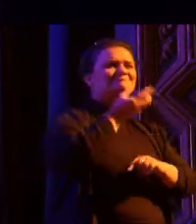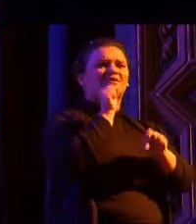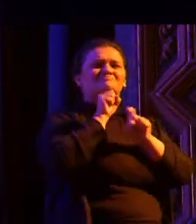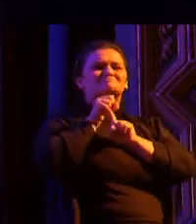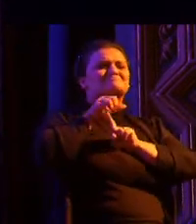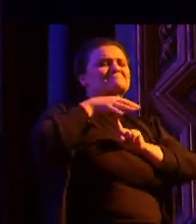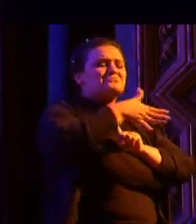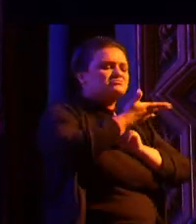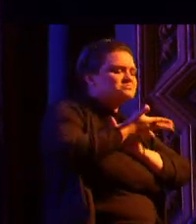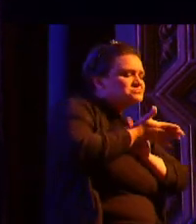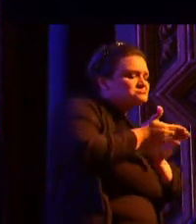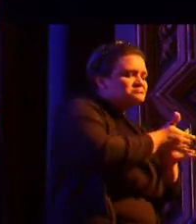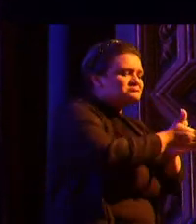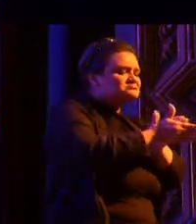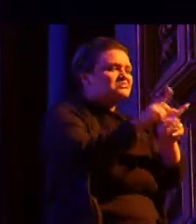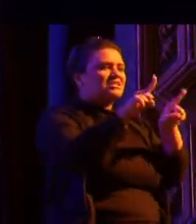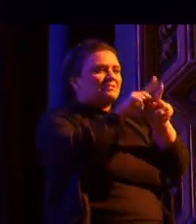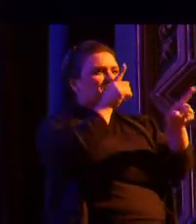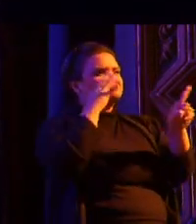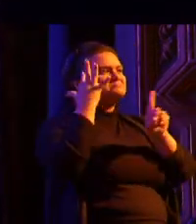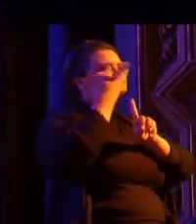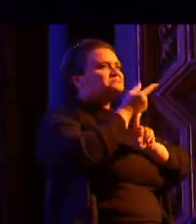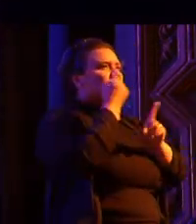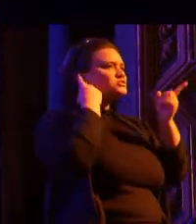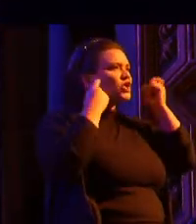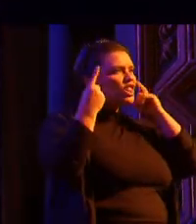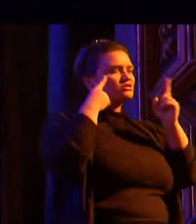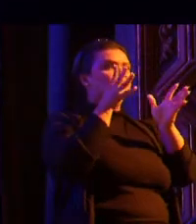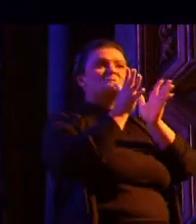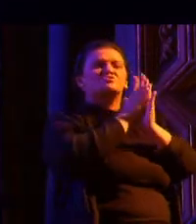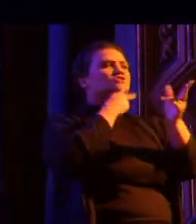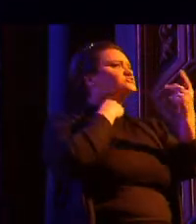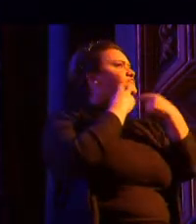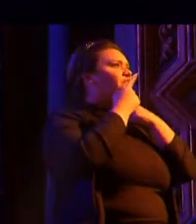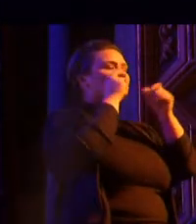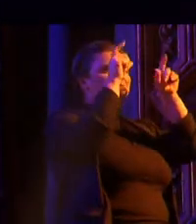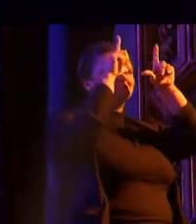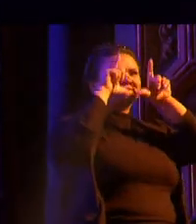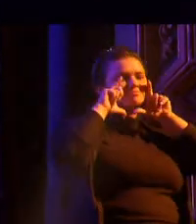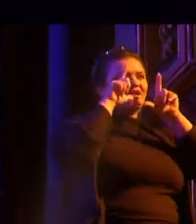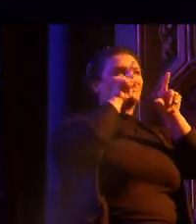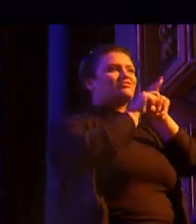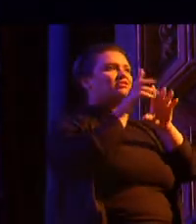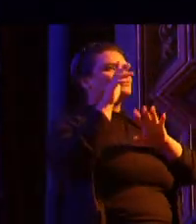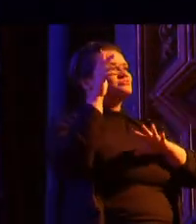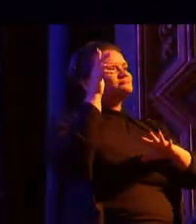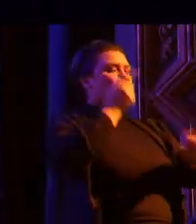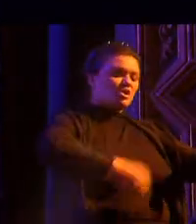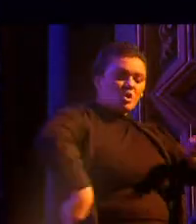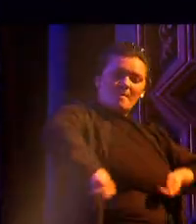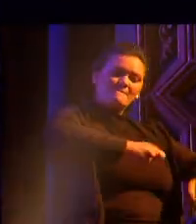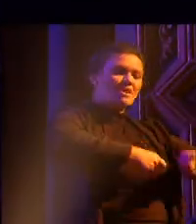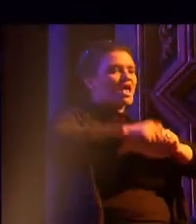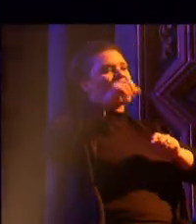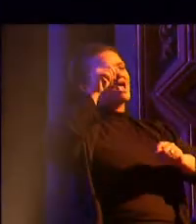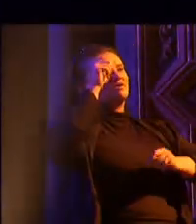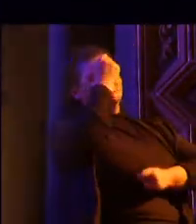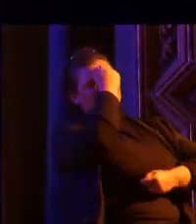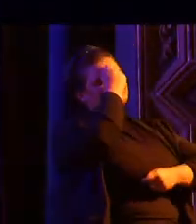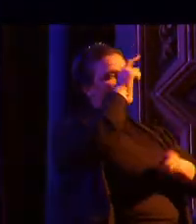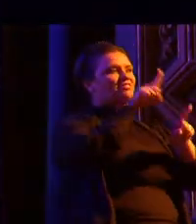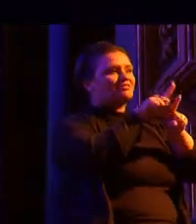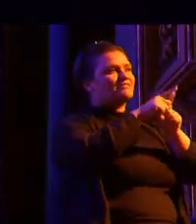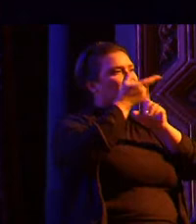múltiplos caminhos estéticos e sonoros. Muitas vozes, muitos rostos, do brega ao carimbó, da música pop à